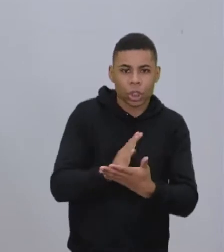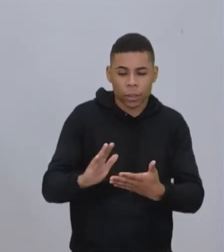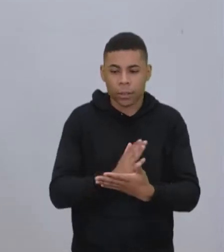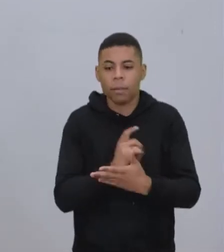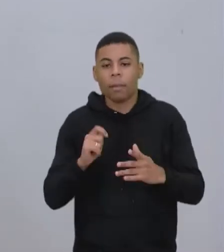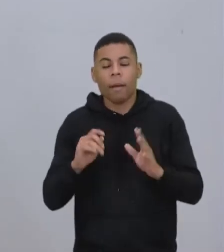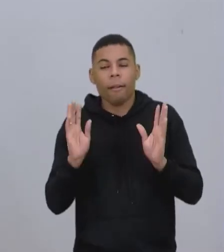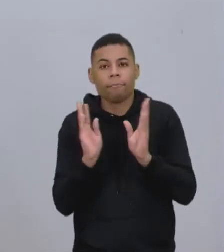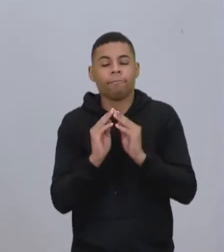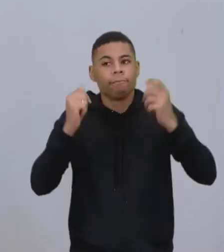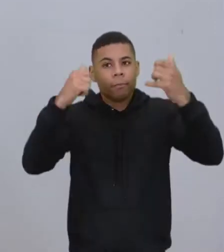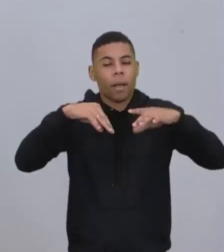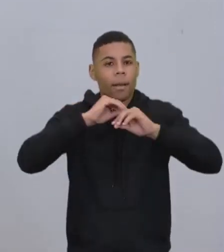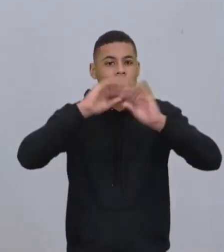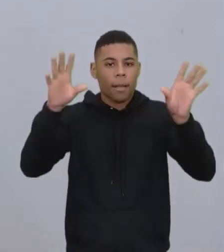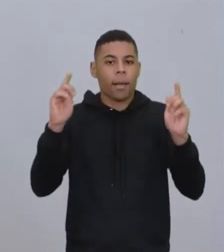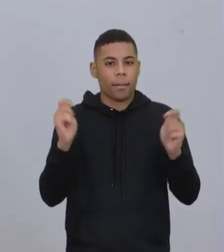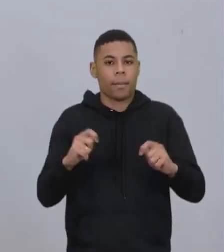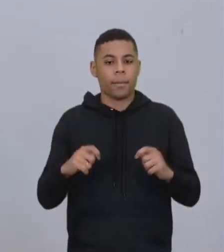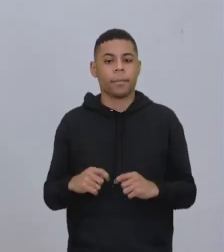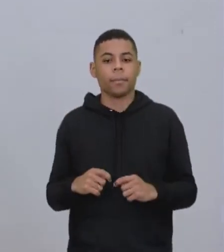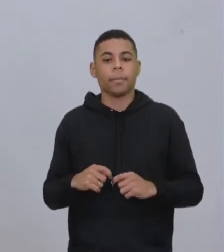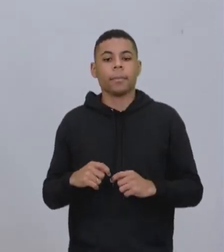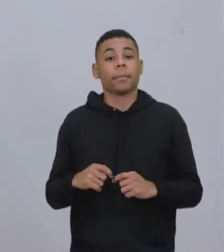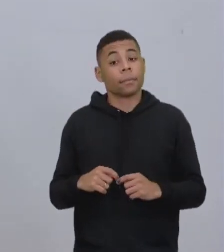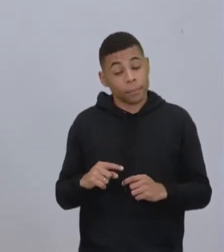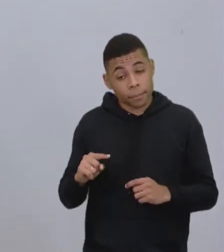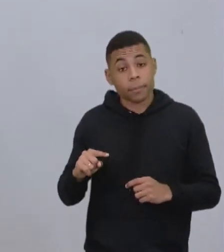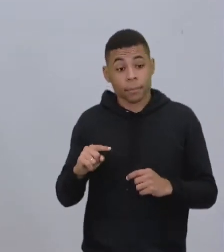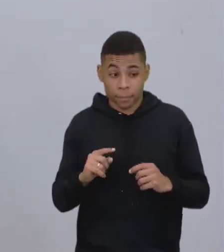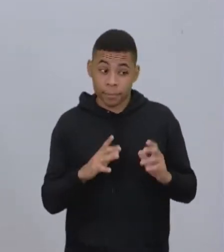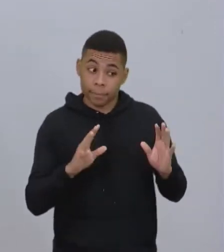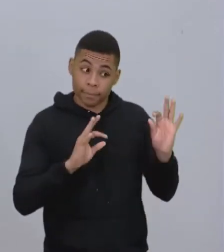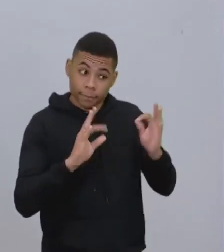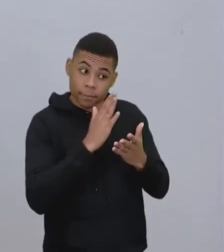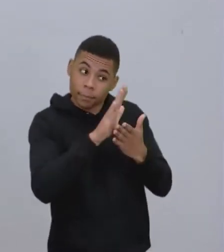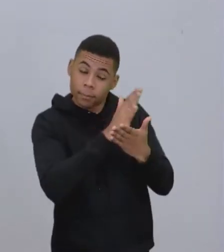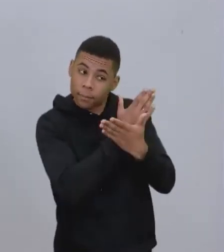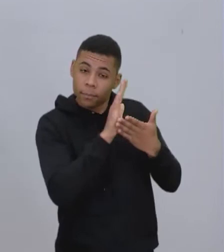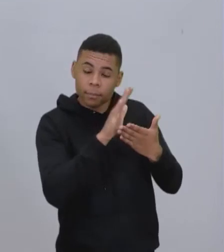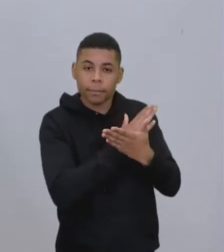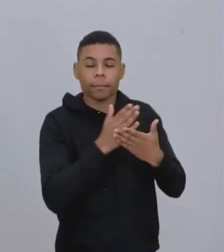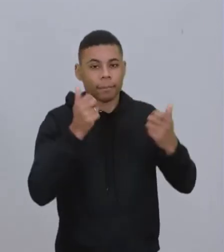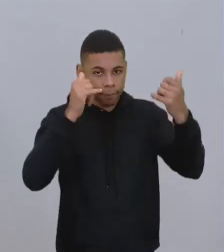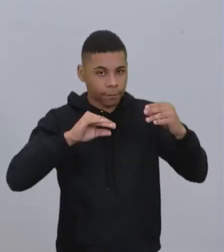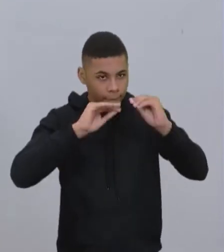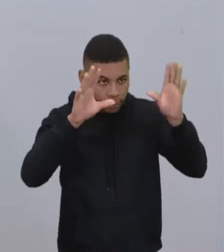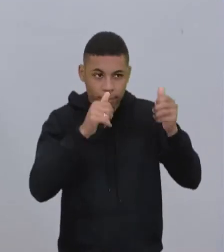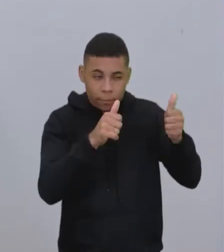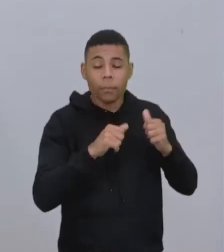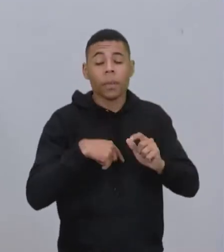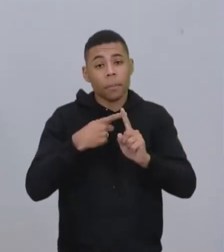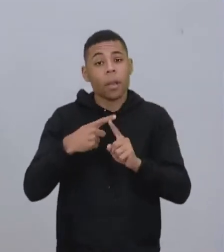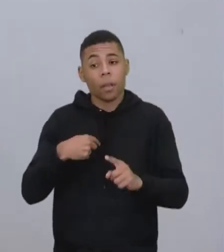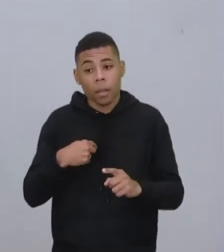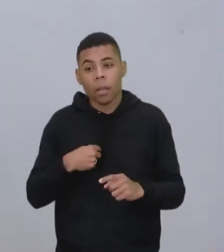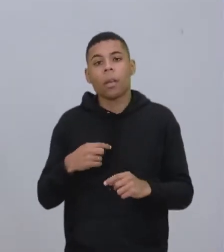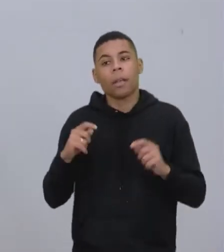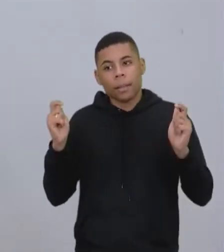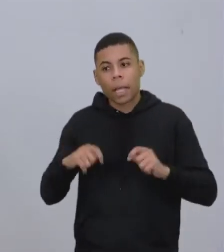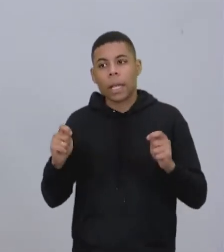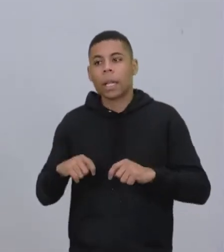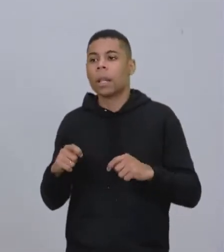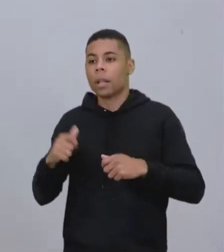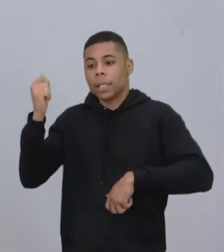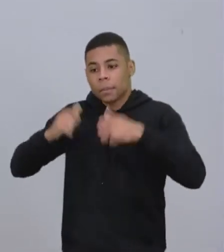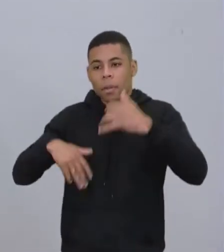gente começa a escolher ações que possam contemplar não só um público, uma persona, mas todas. Então